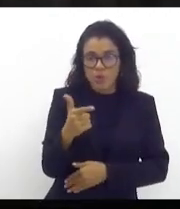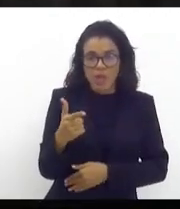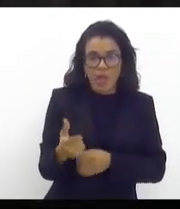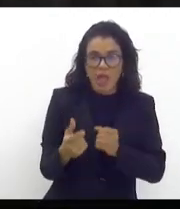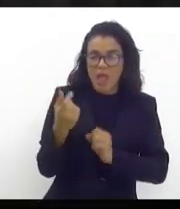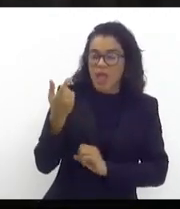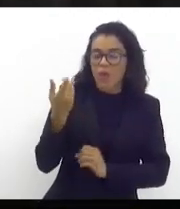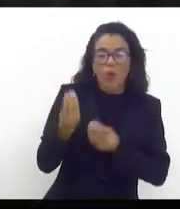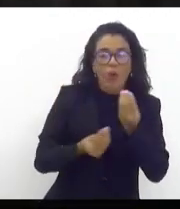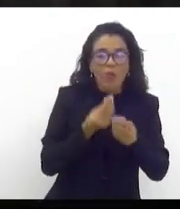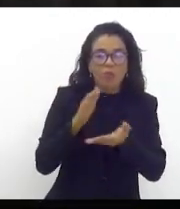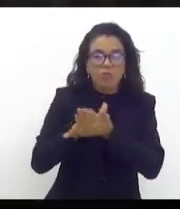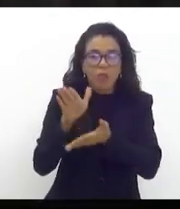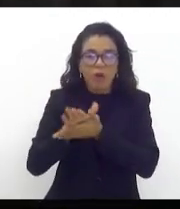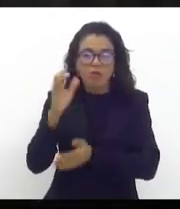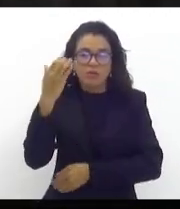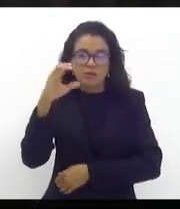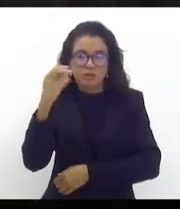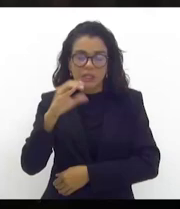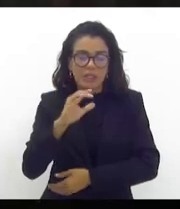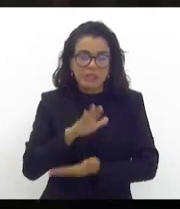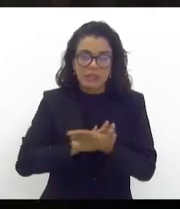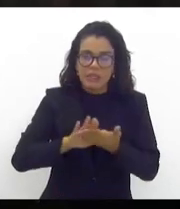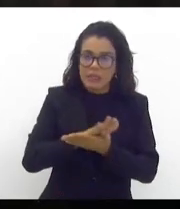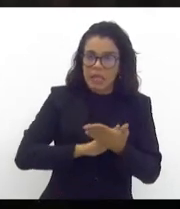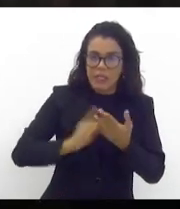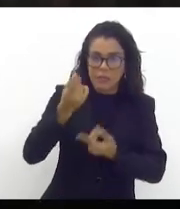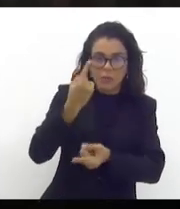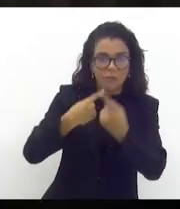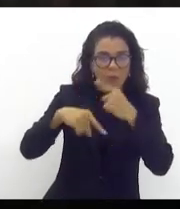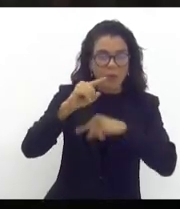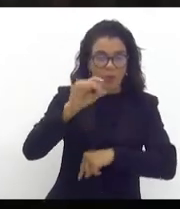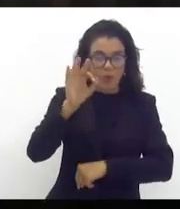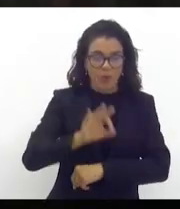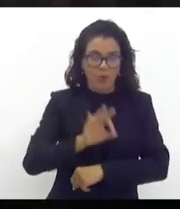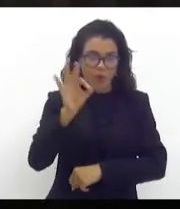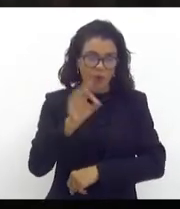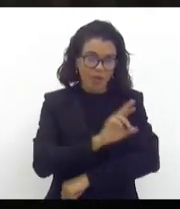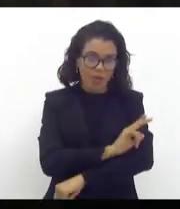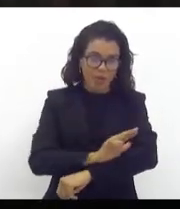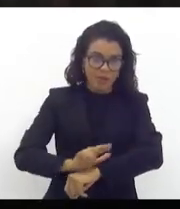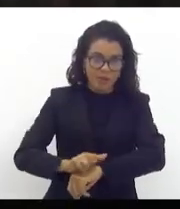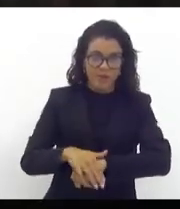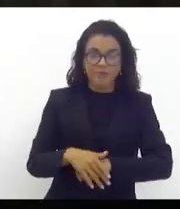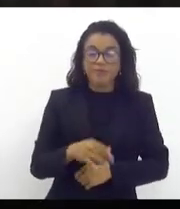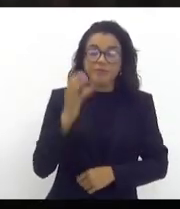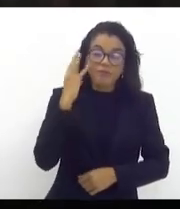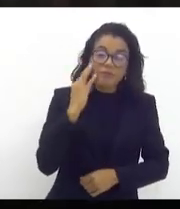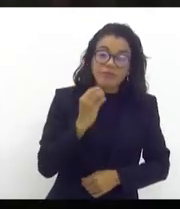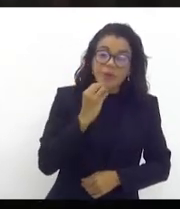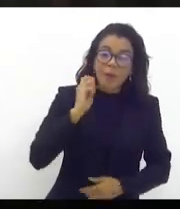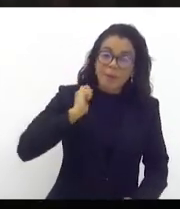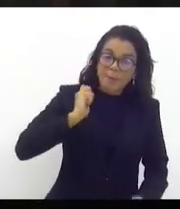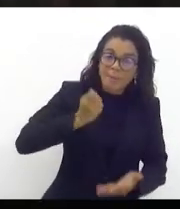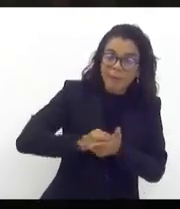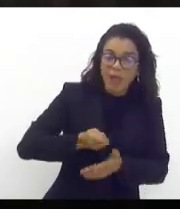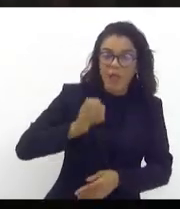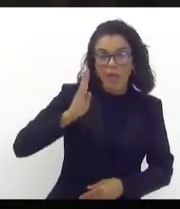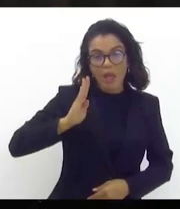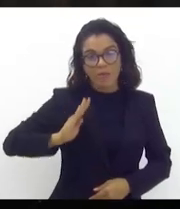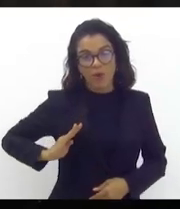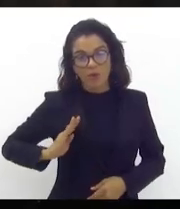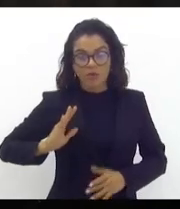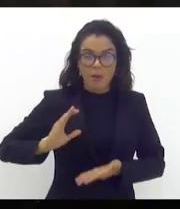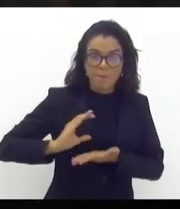ciência, não se produz políticas de reparação histórica como as cotas. Ou seja, Cláudio Castro, pague a bolsa